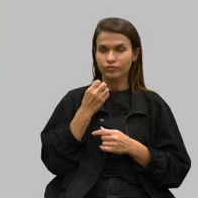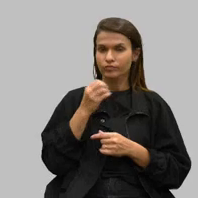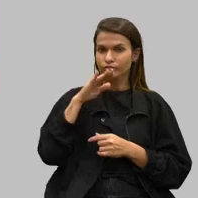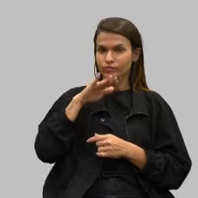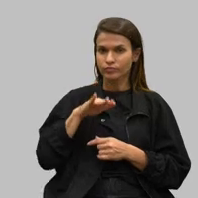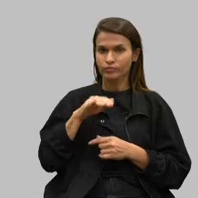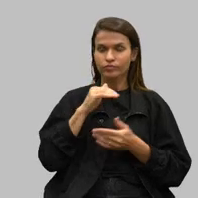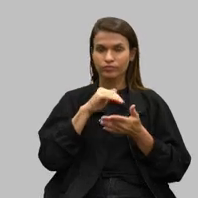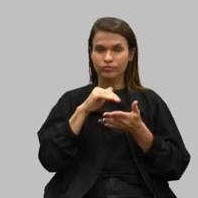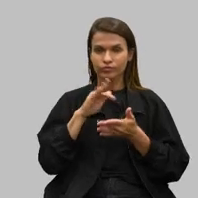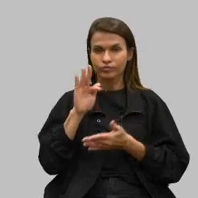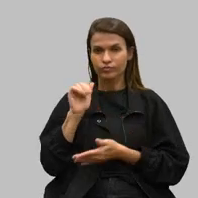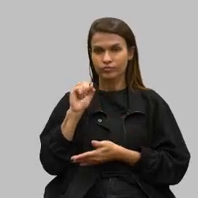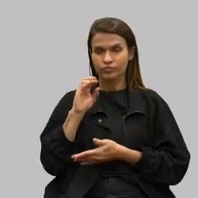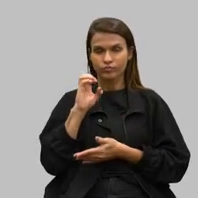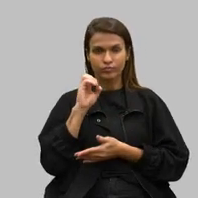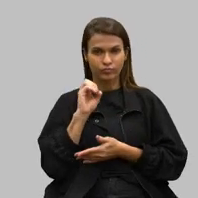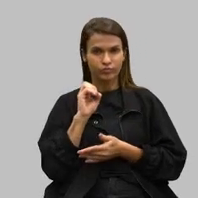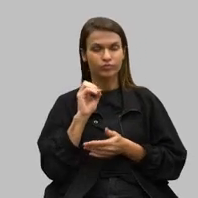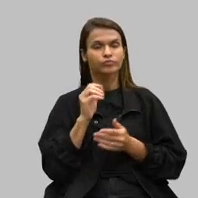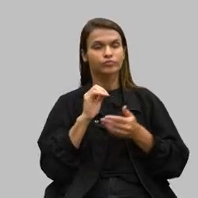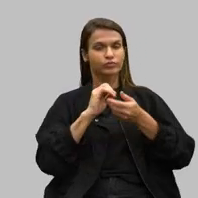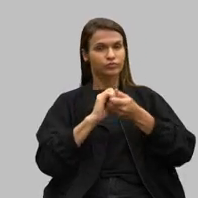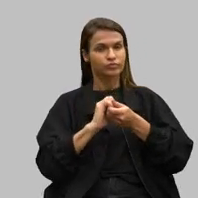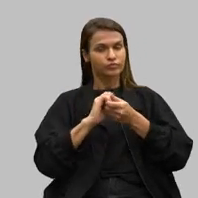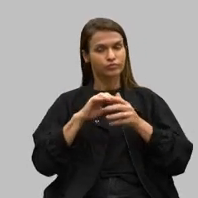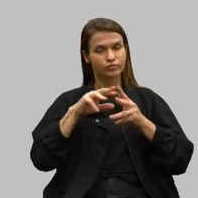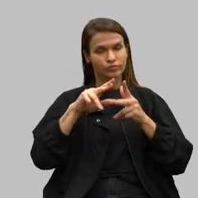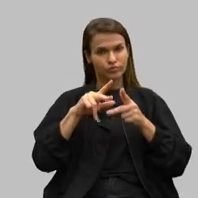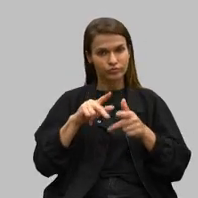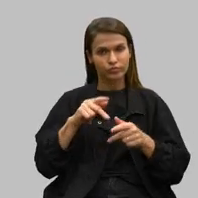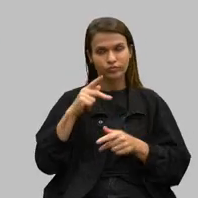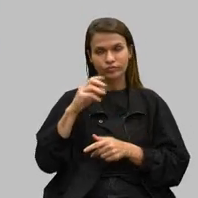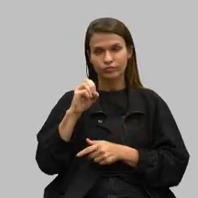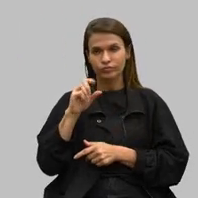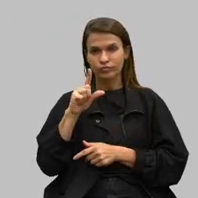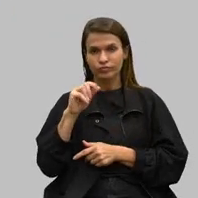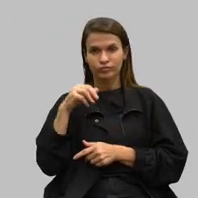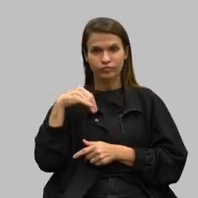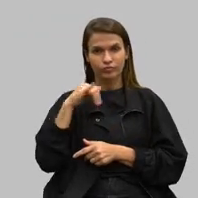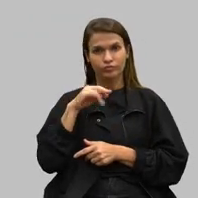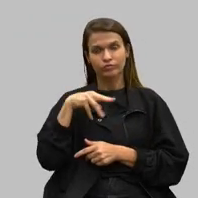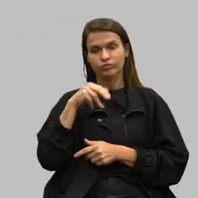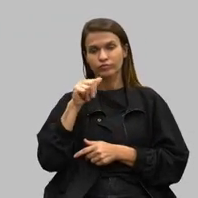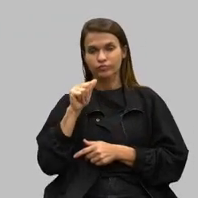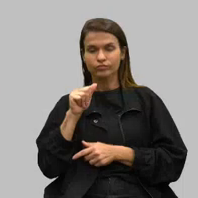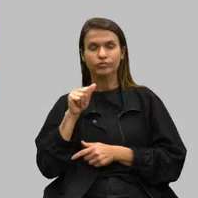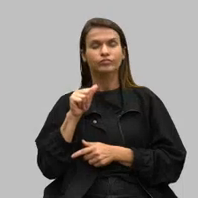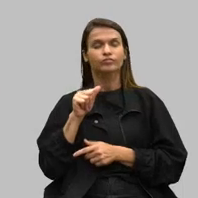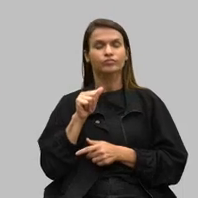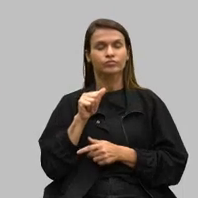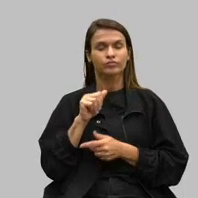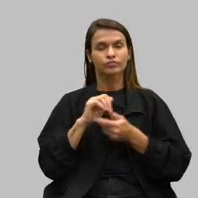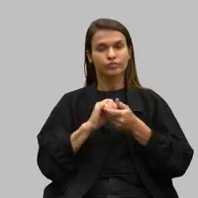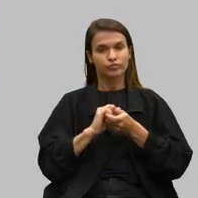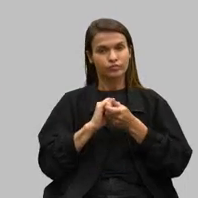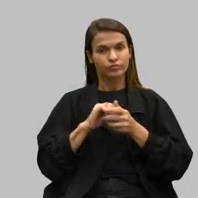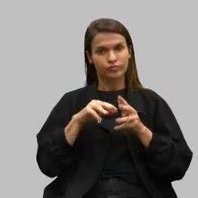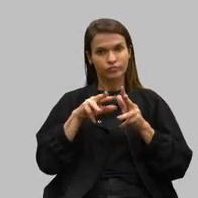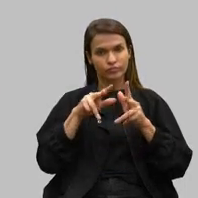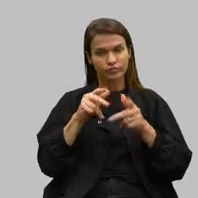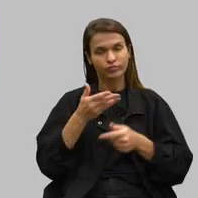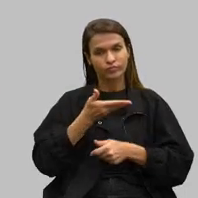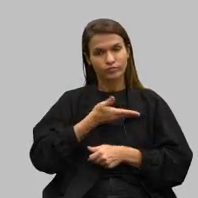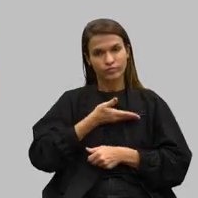cumprimentando você, cumprimentando a Poliana, cumprimento toda a sua equipe, colegas,